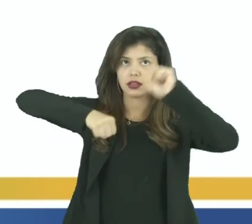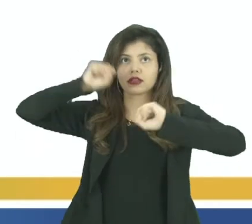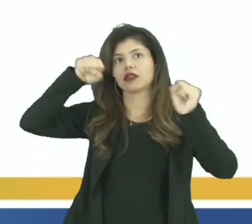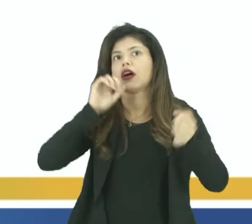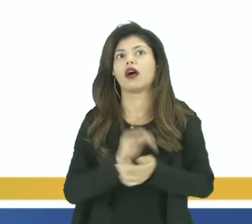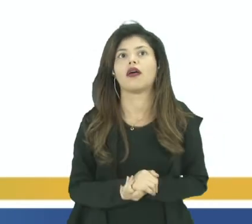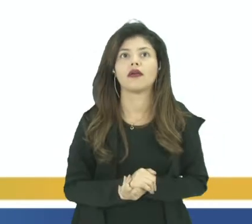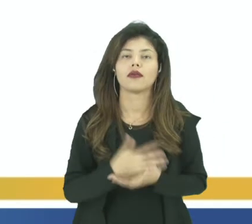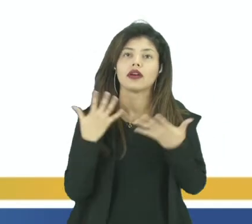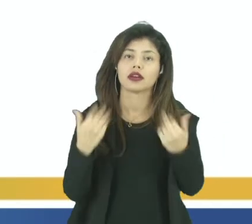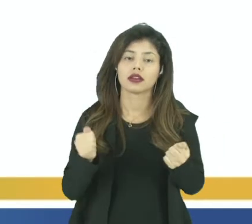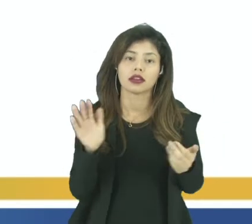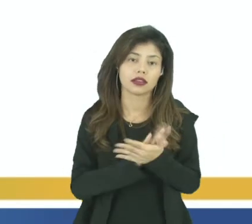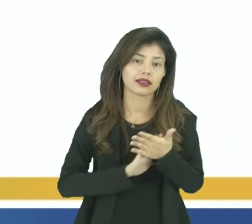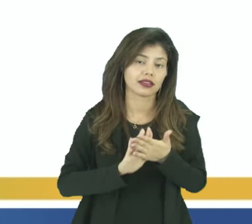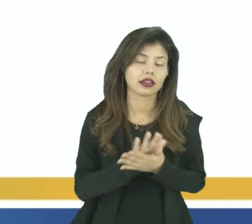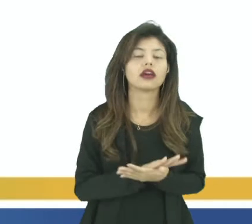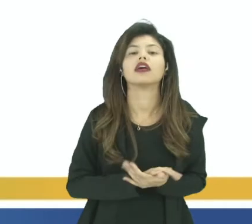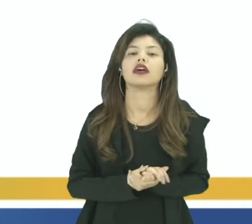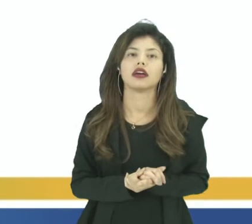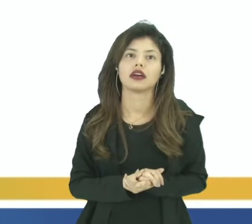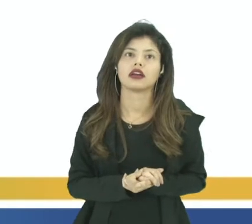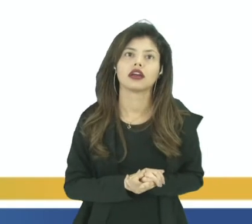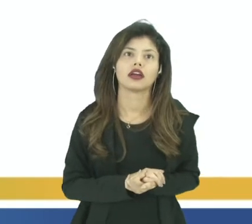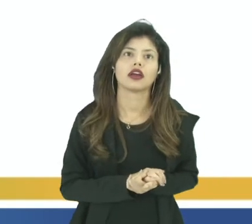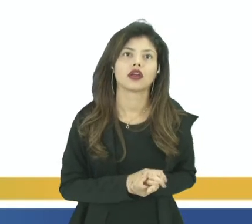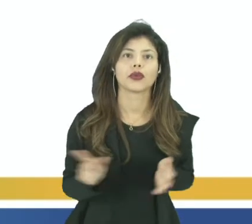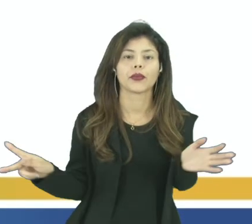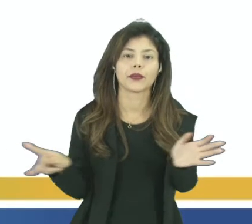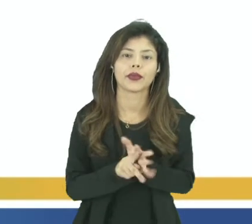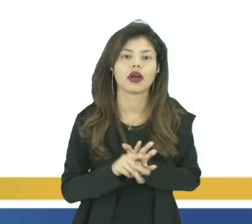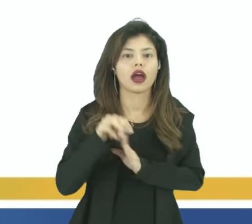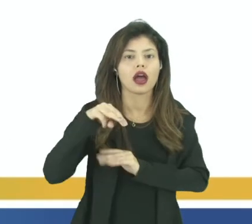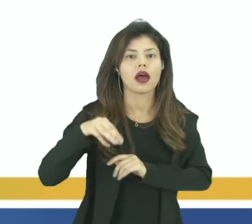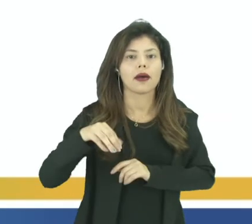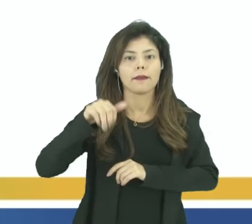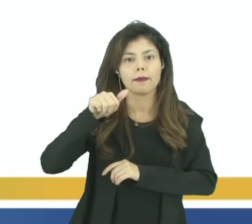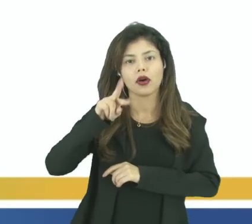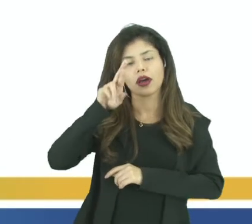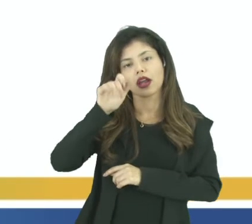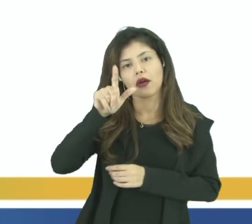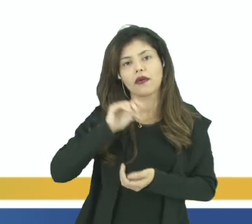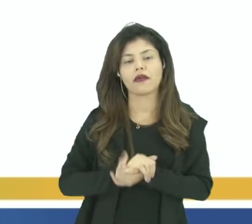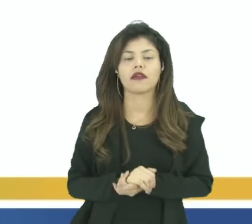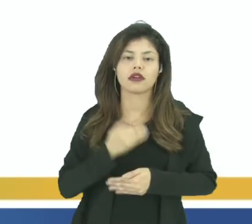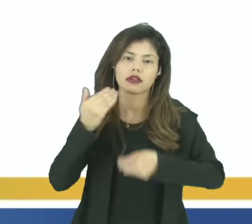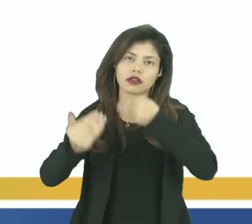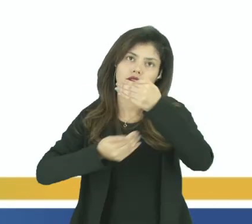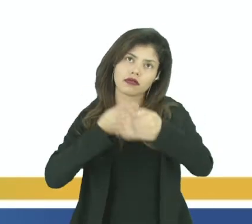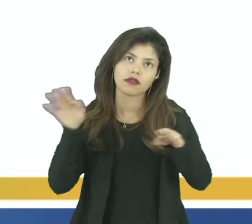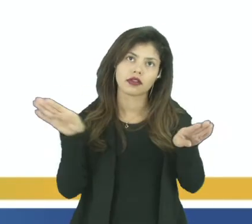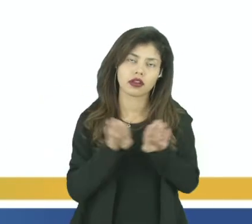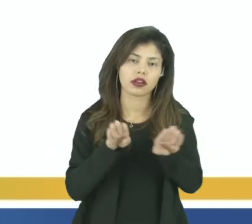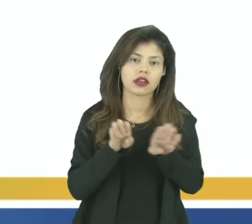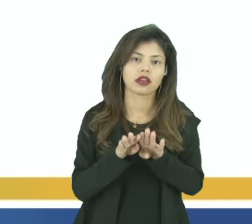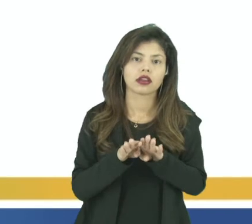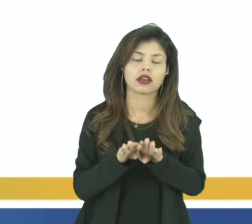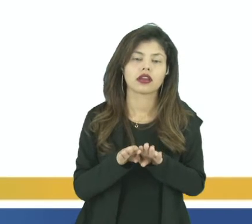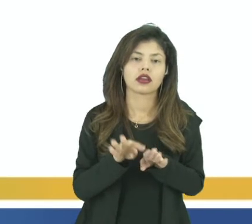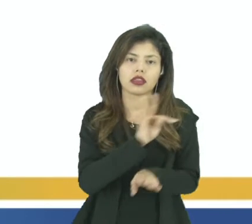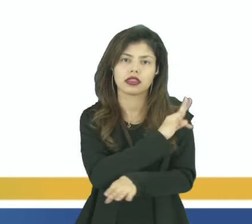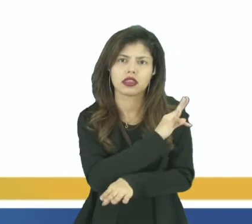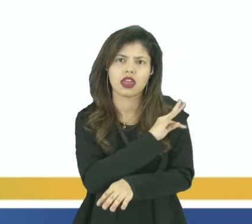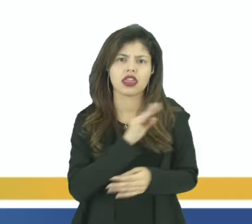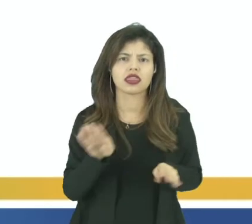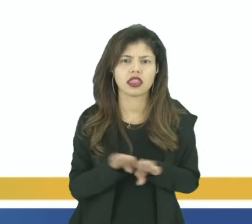não favoreceu os homens no seu aspecto moral. À medida que o desenvolvimento técnico foi ganhando espaço, o